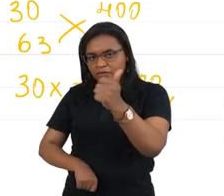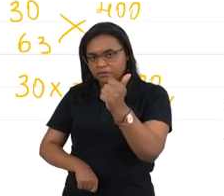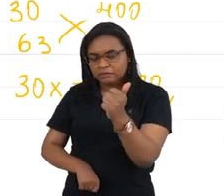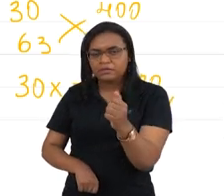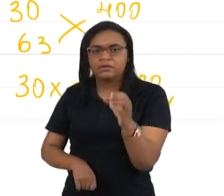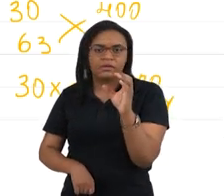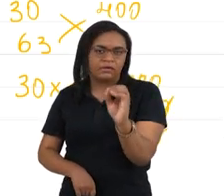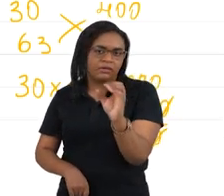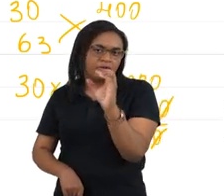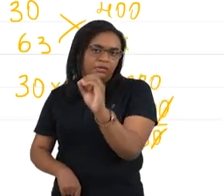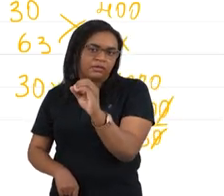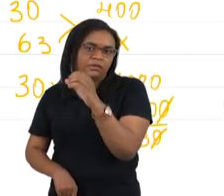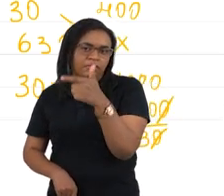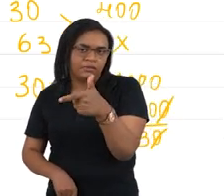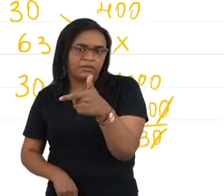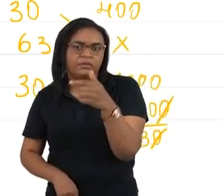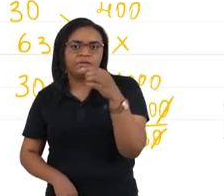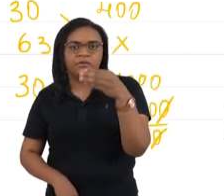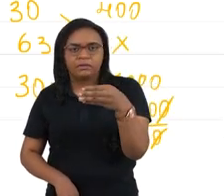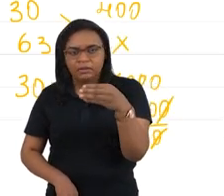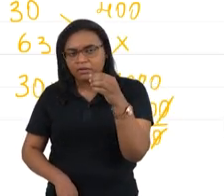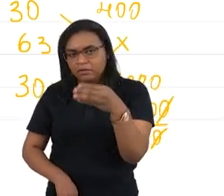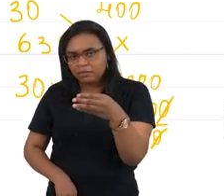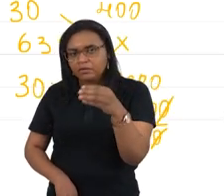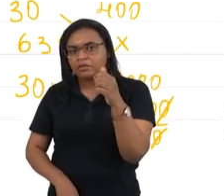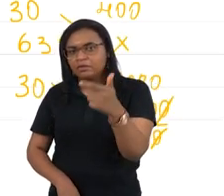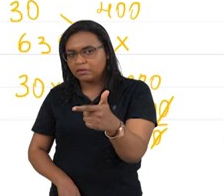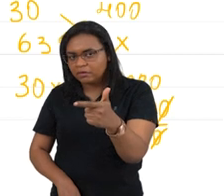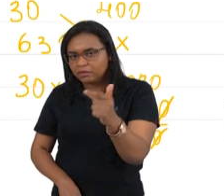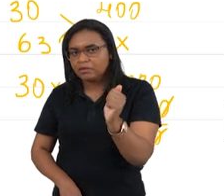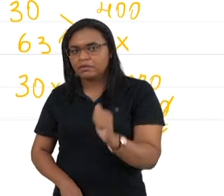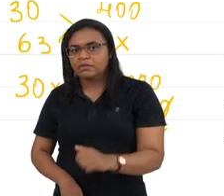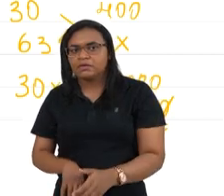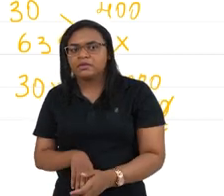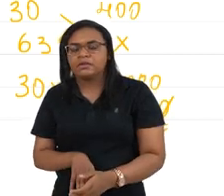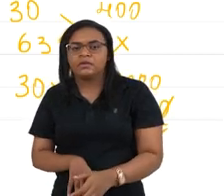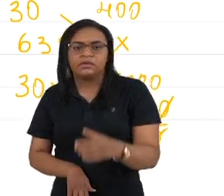0, 2, 0 e 4 dá 4. Aqui é 1 e aqui é 2.